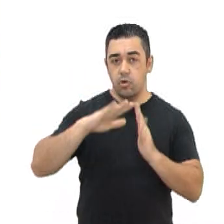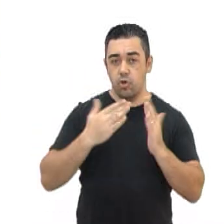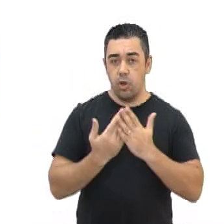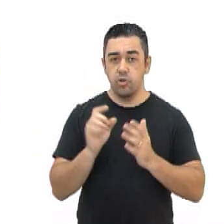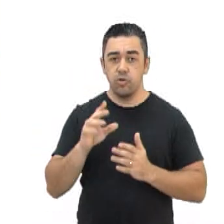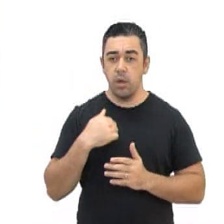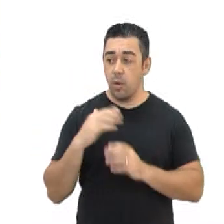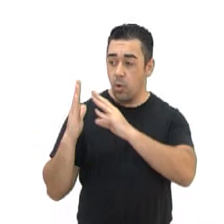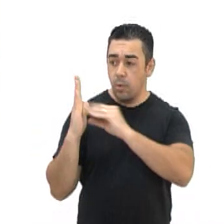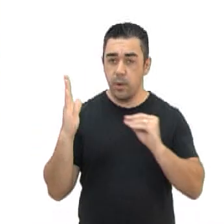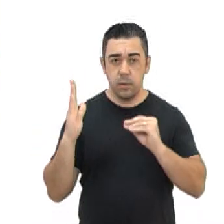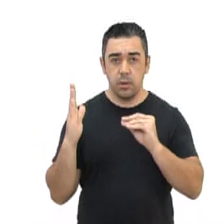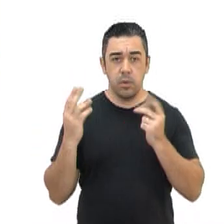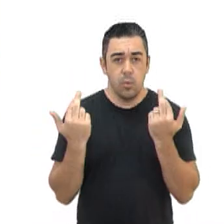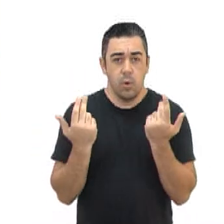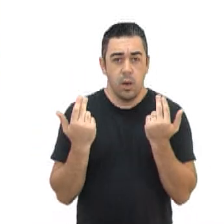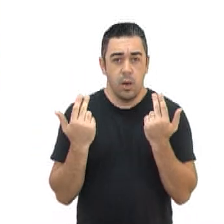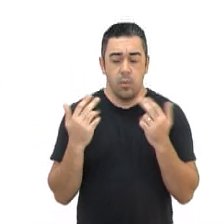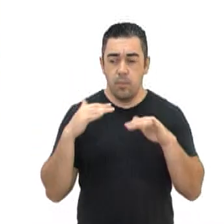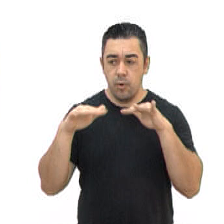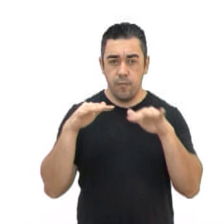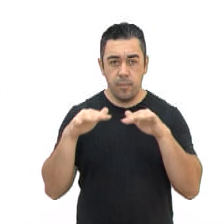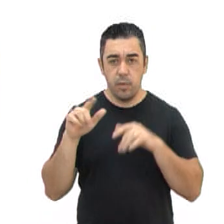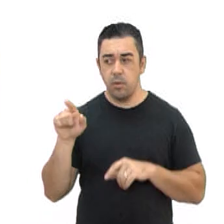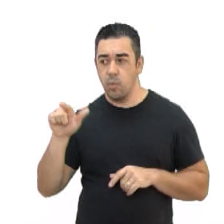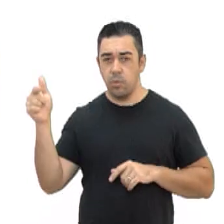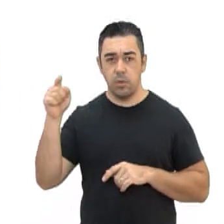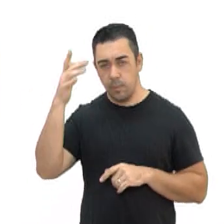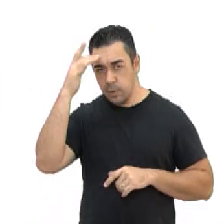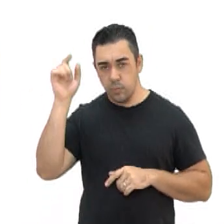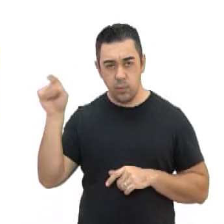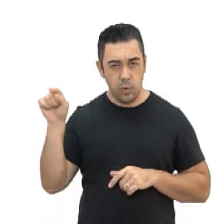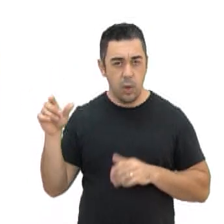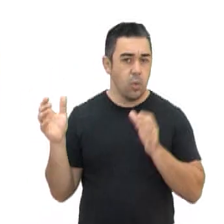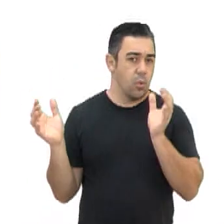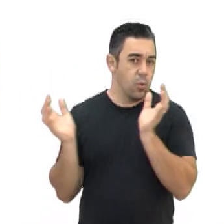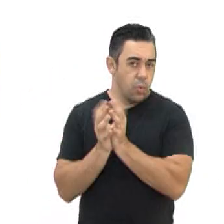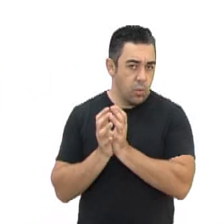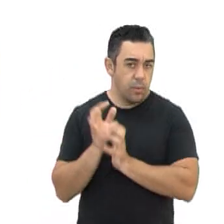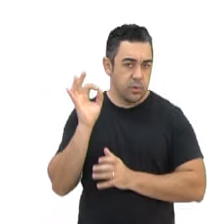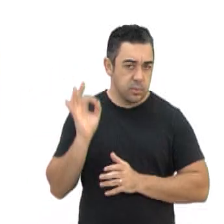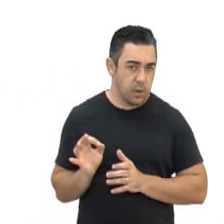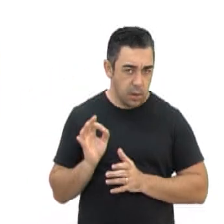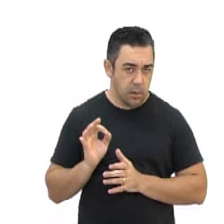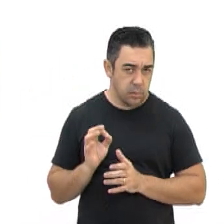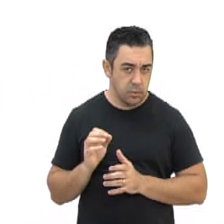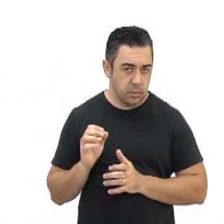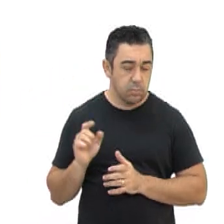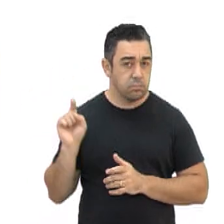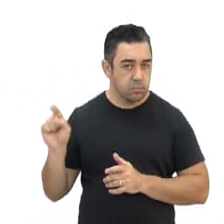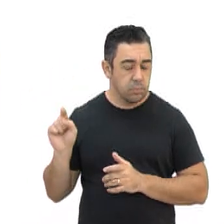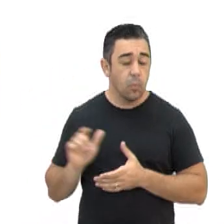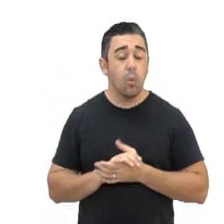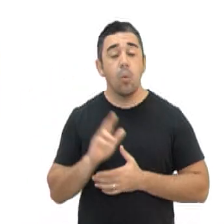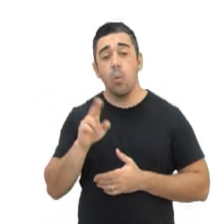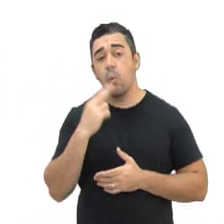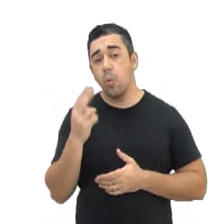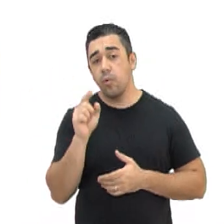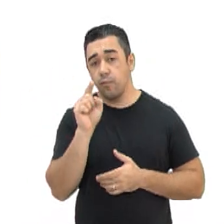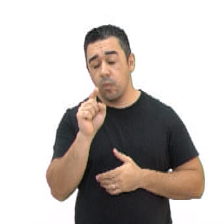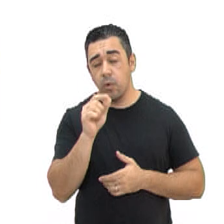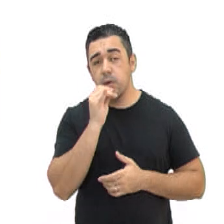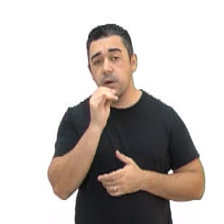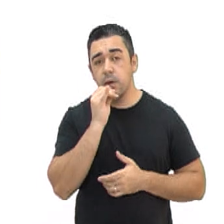apenas reproduza os movimentos que alguém ou um grupo considera como corretos, adequados, ou